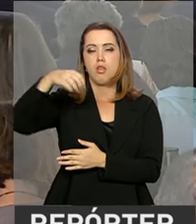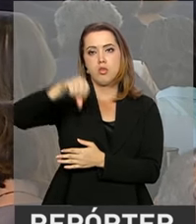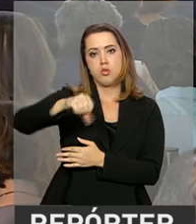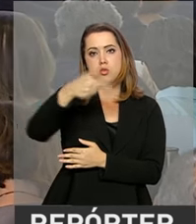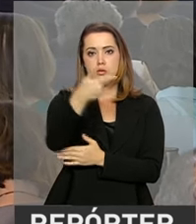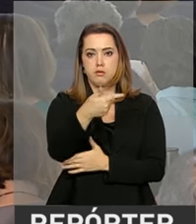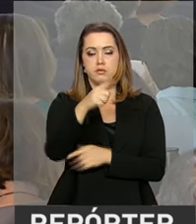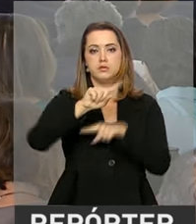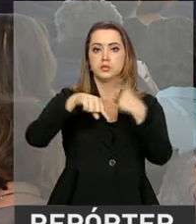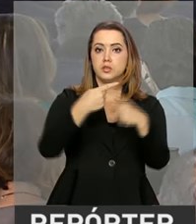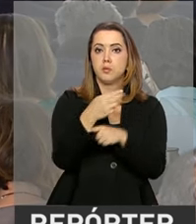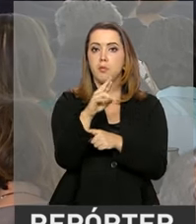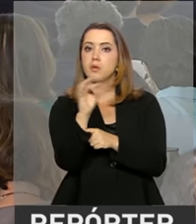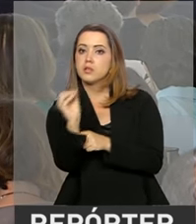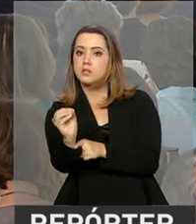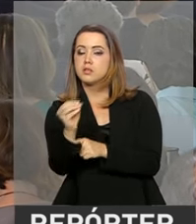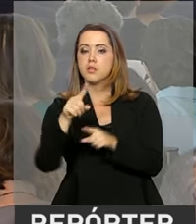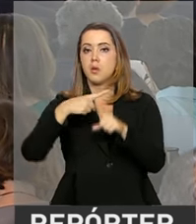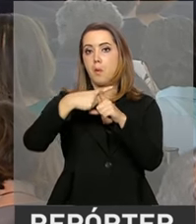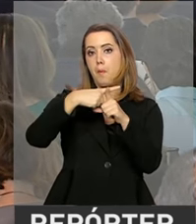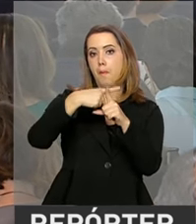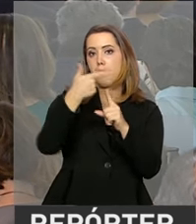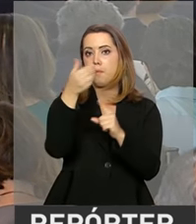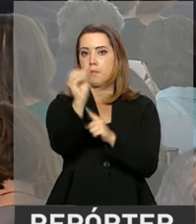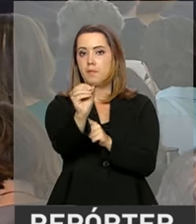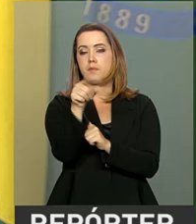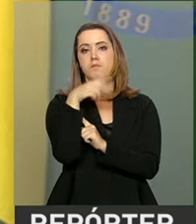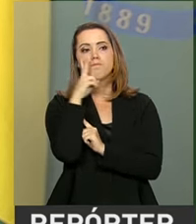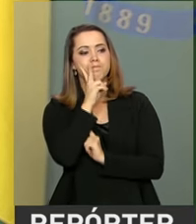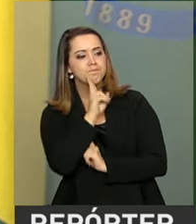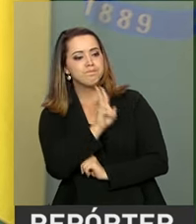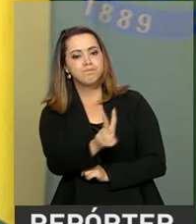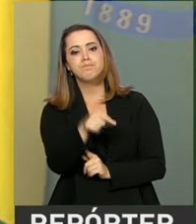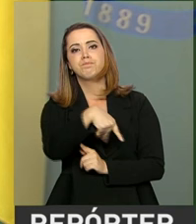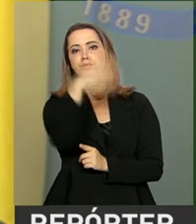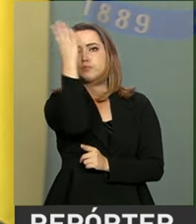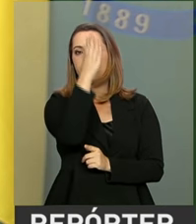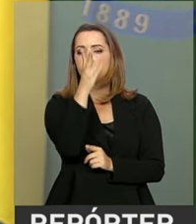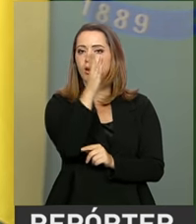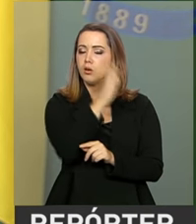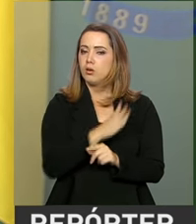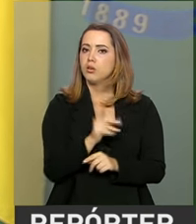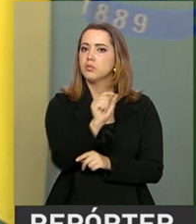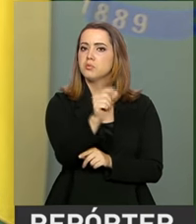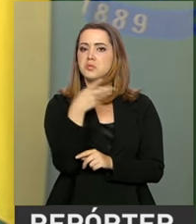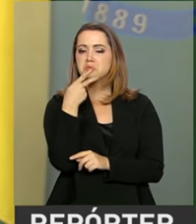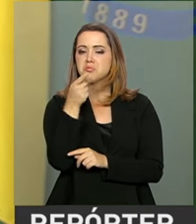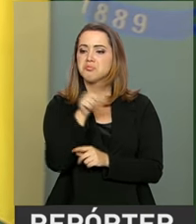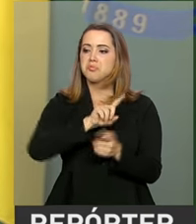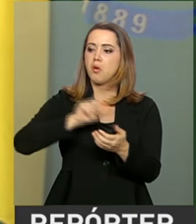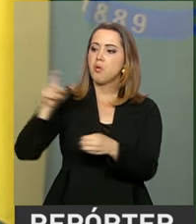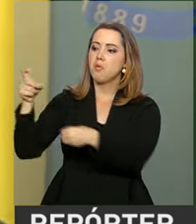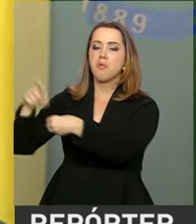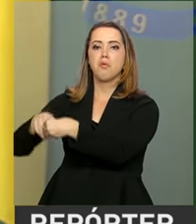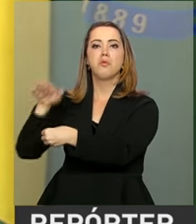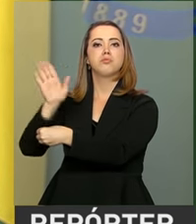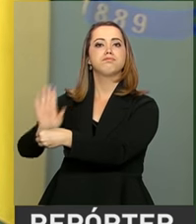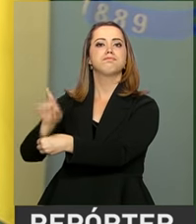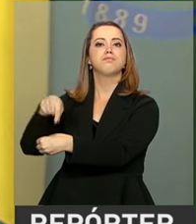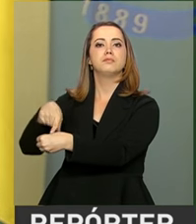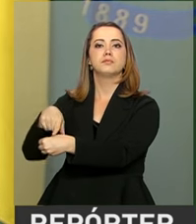na Rio +20, verificaram, olharam e voltaram para os seus países dizendo: o Brasil não